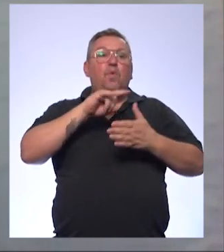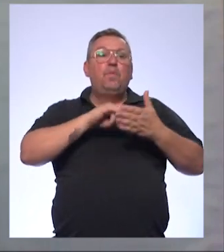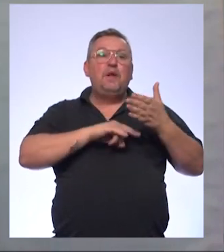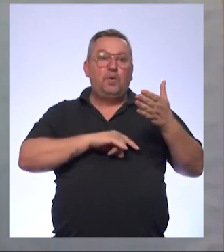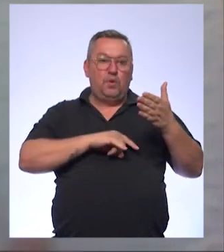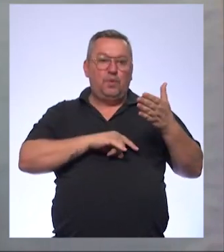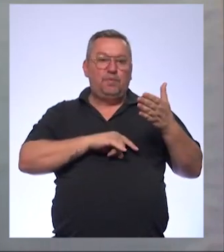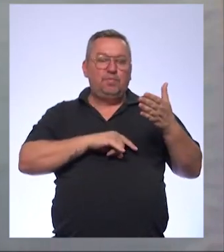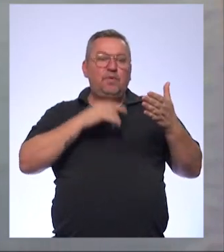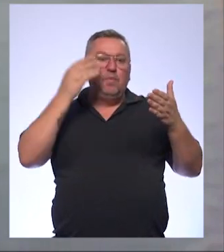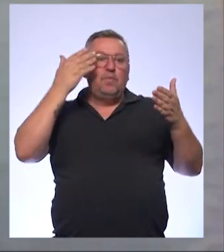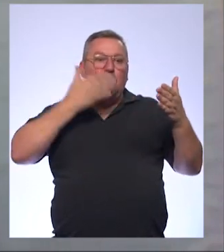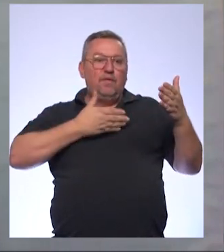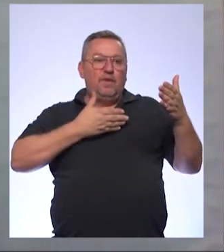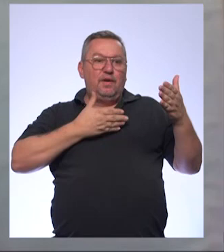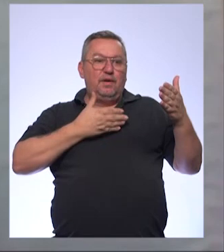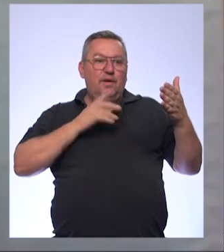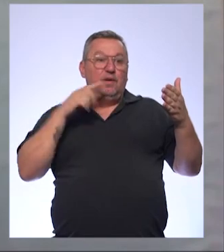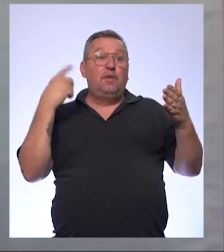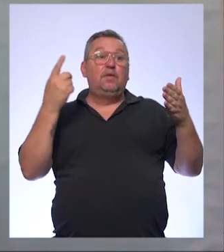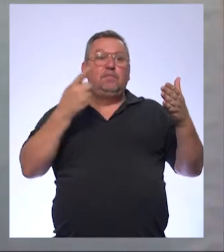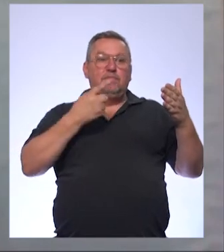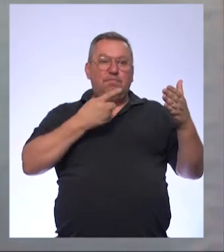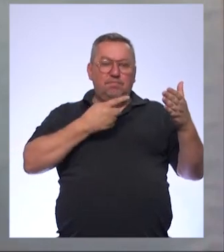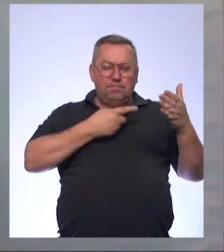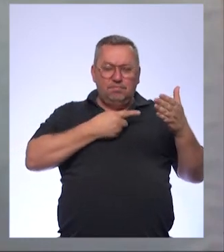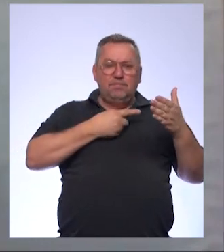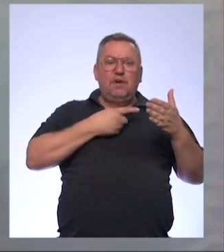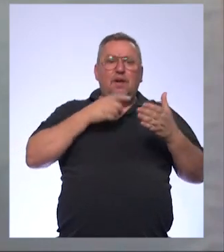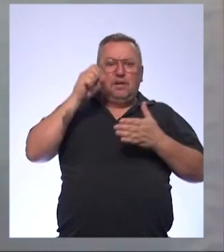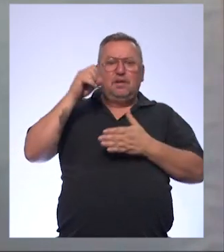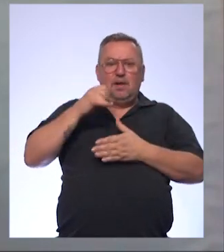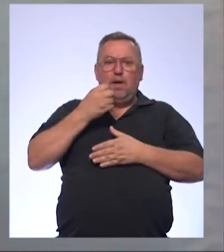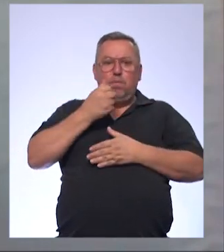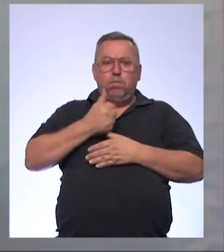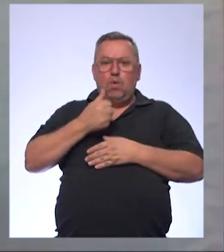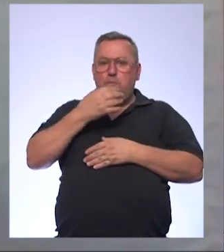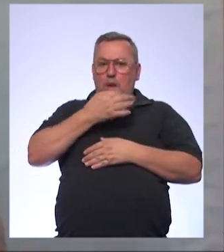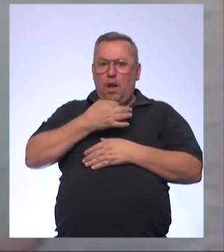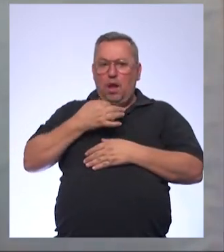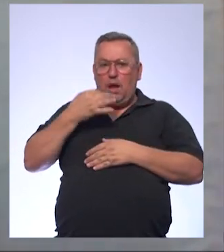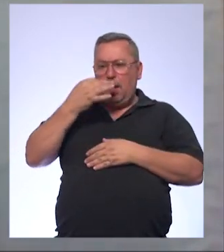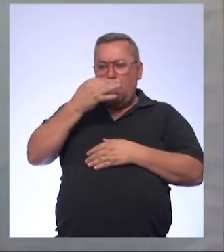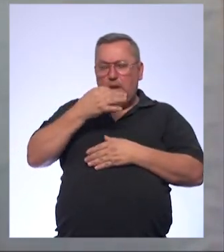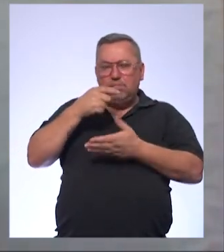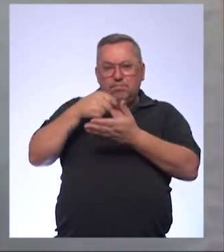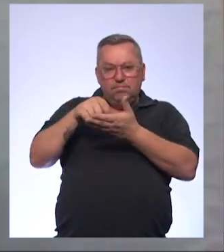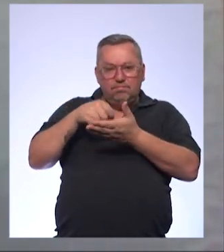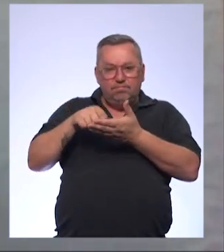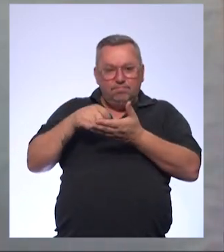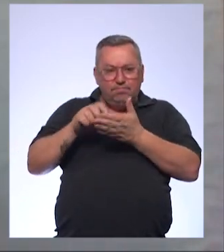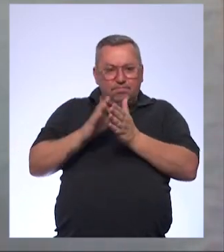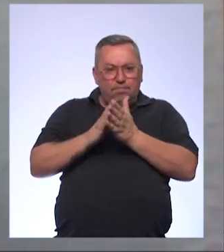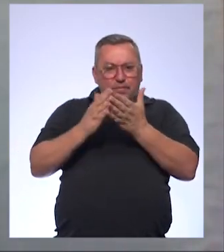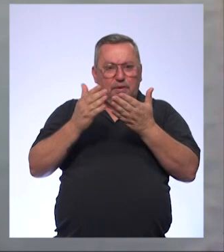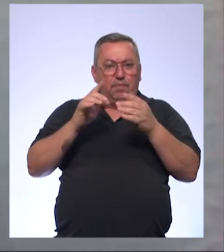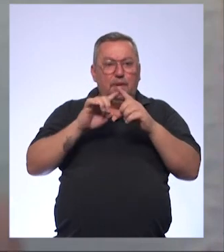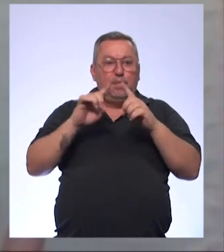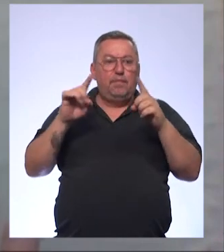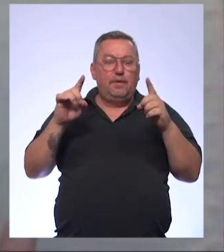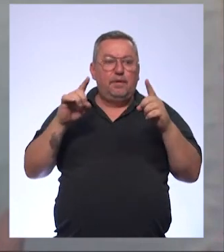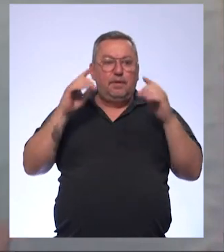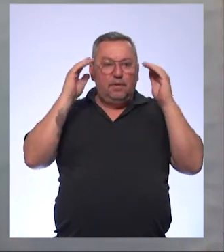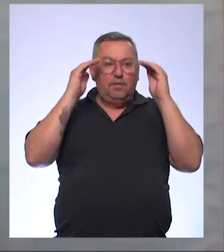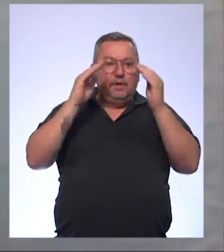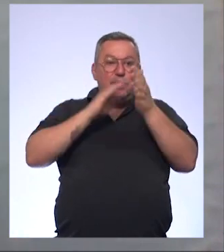documentos. Nós valorizamos a história oral, está bem? Então assim, respeitando